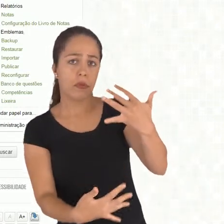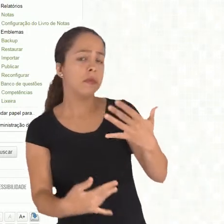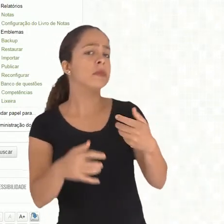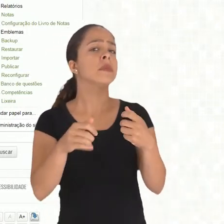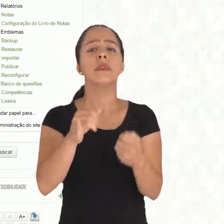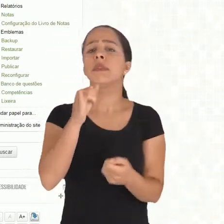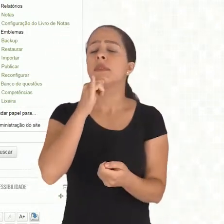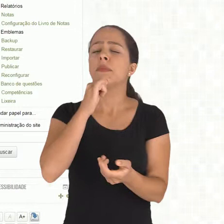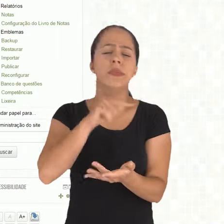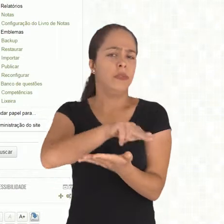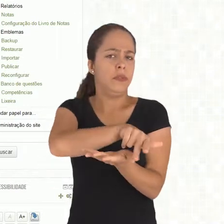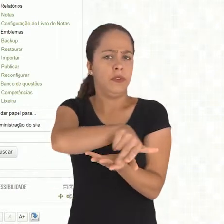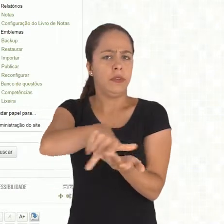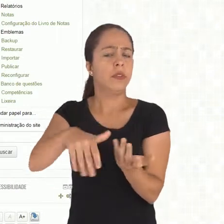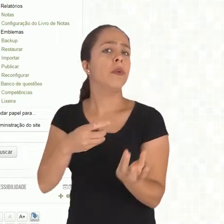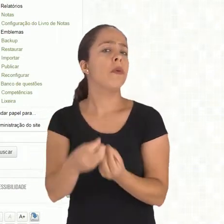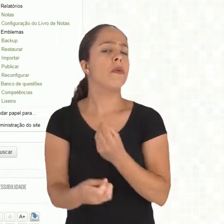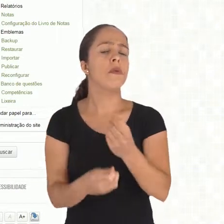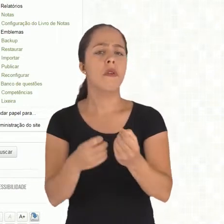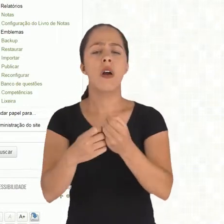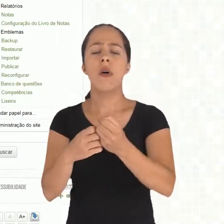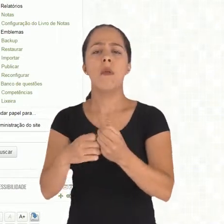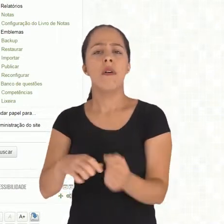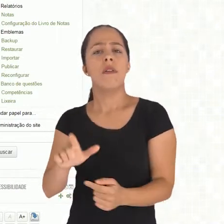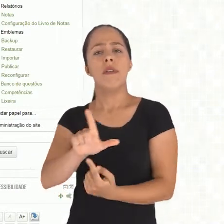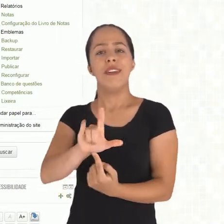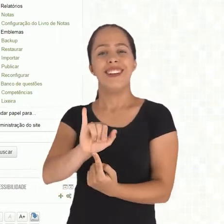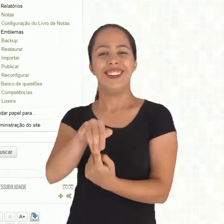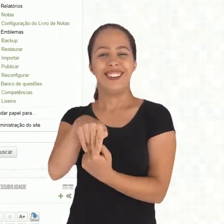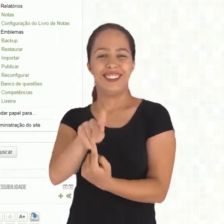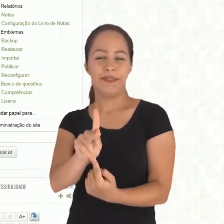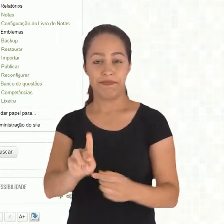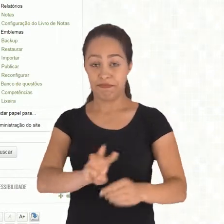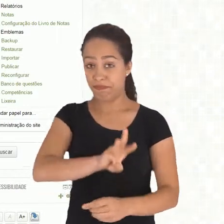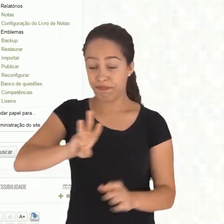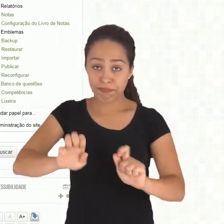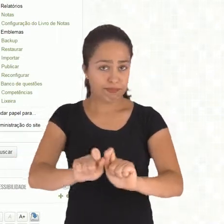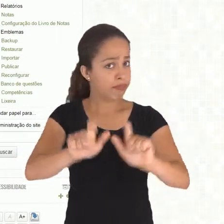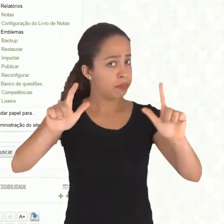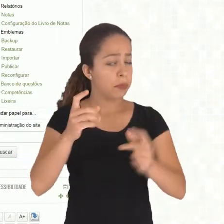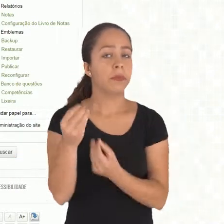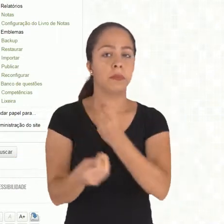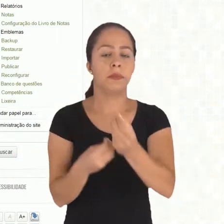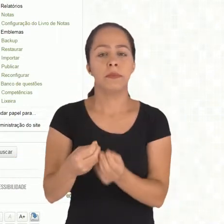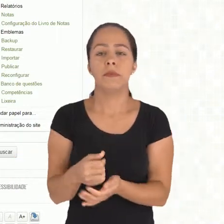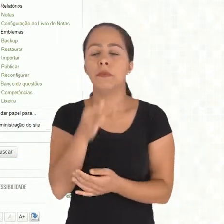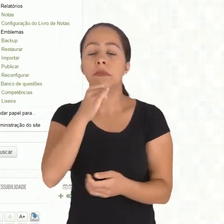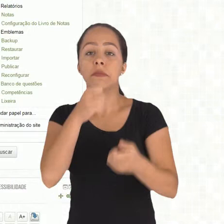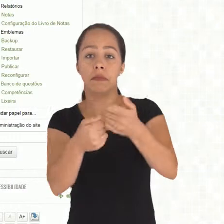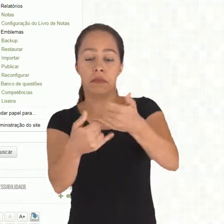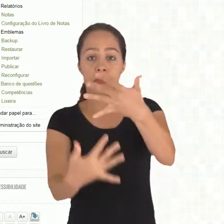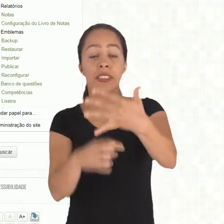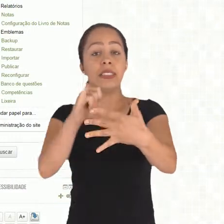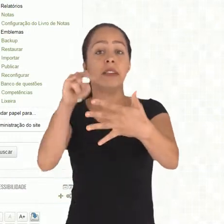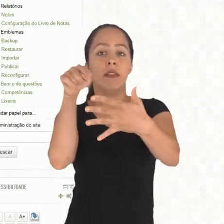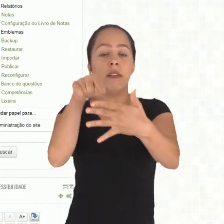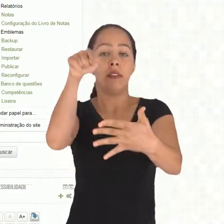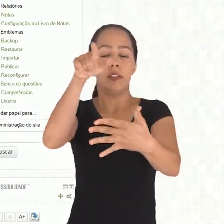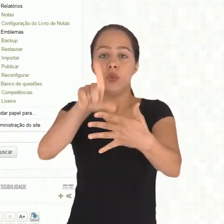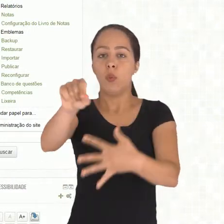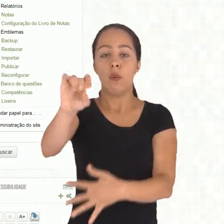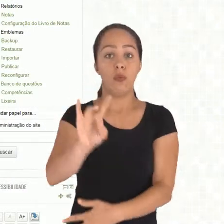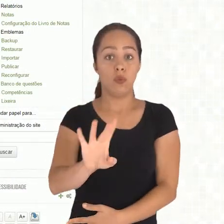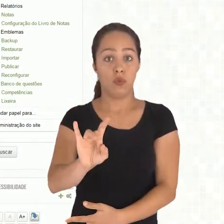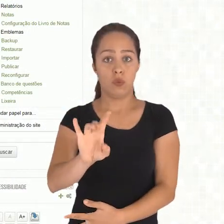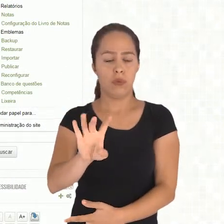abrir esse link quando a pessoa clicar no link, tá certo? Se você selecionar automático, vai ser selecionado a melhor maneira. Você